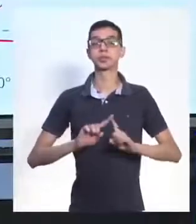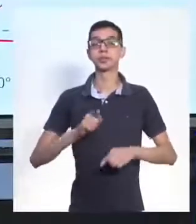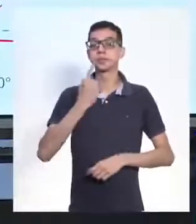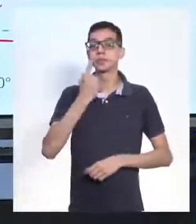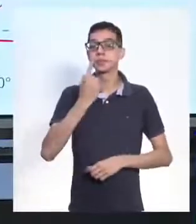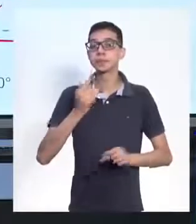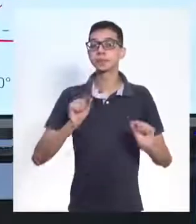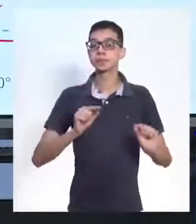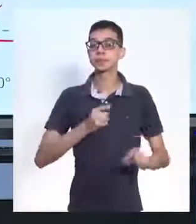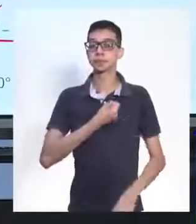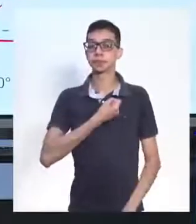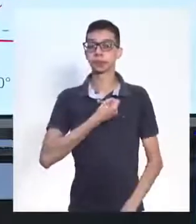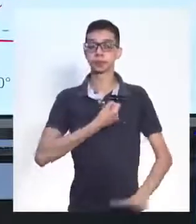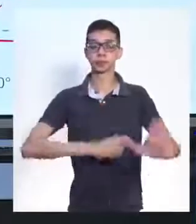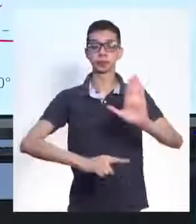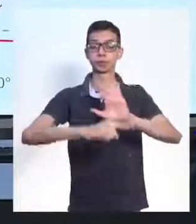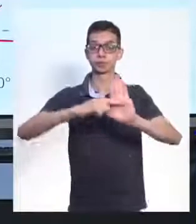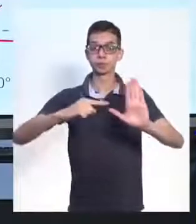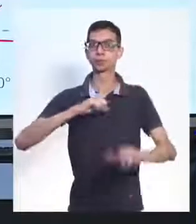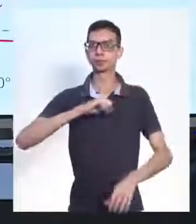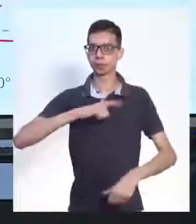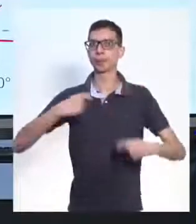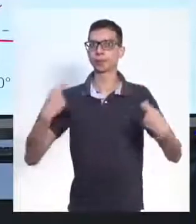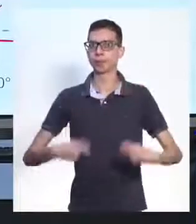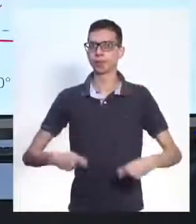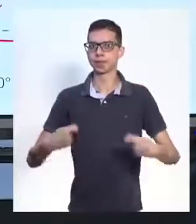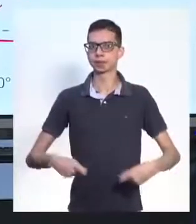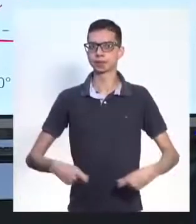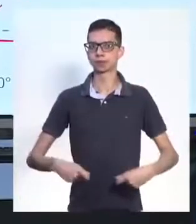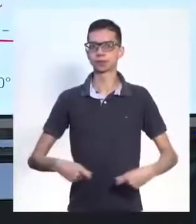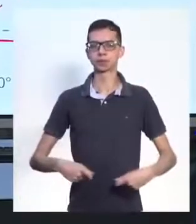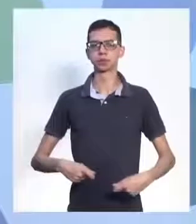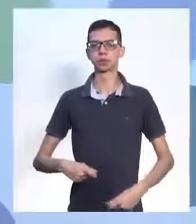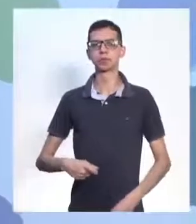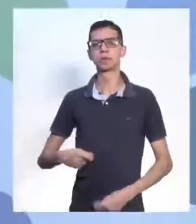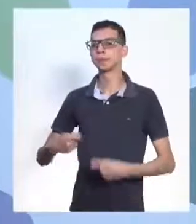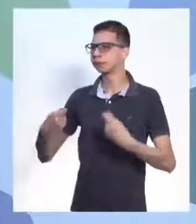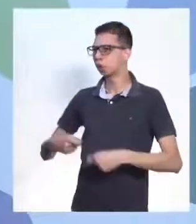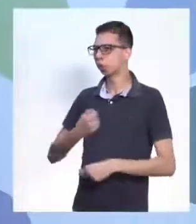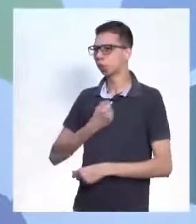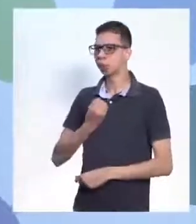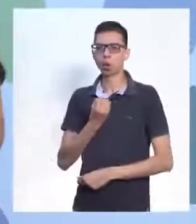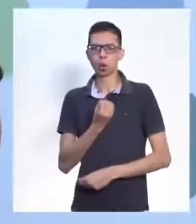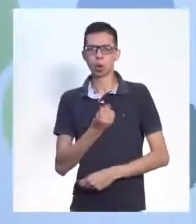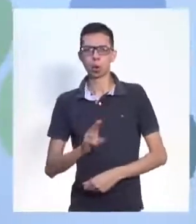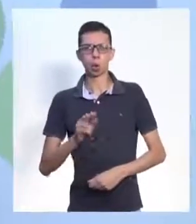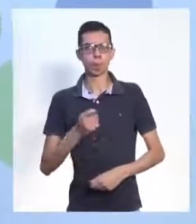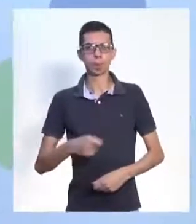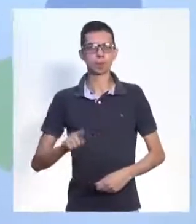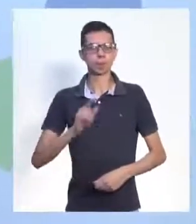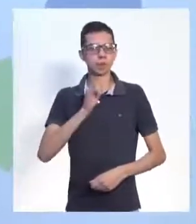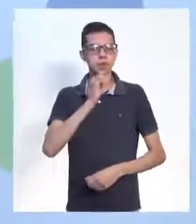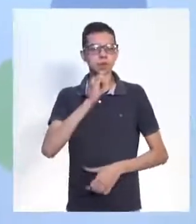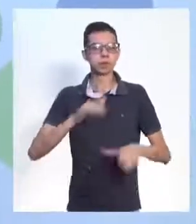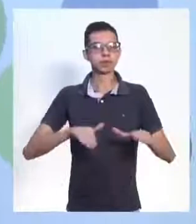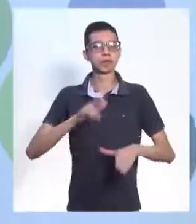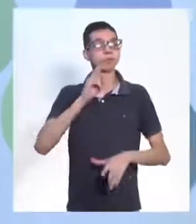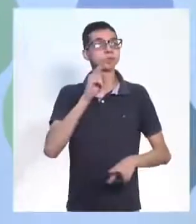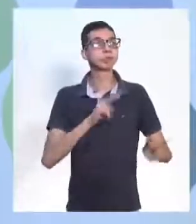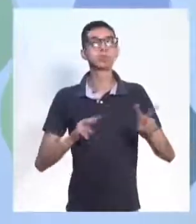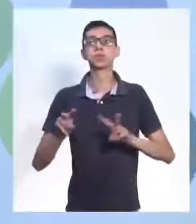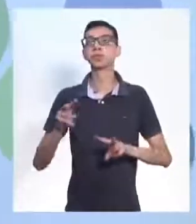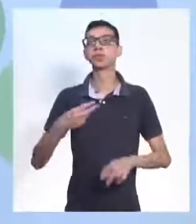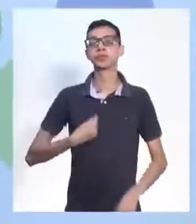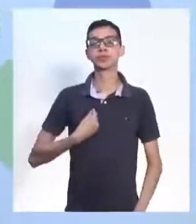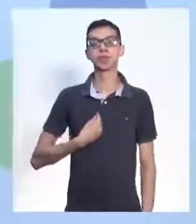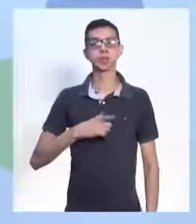esteja presente ali. Isso mesmo. Mas precisa necessariamente aparecer o número ou não? Pode ser uma situação em que a gente enxergue a